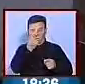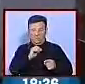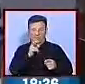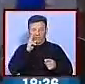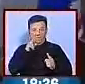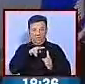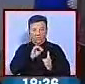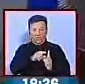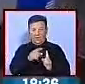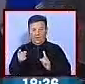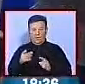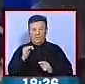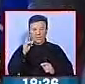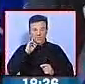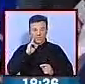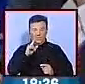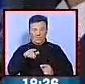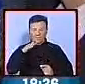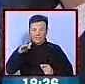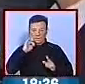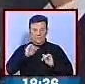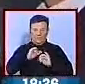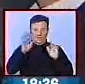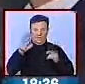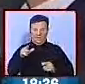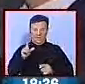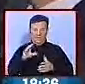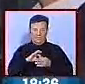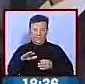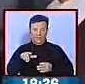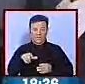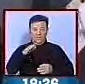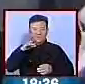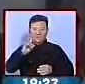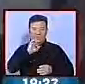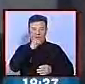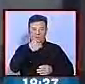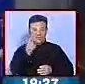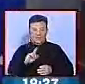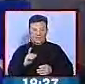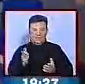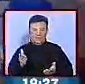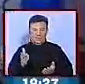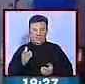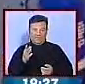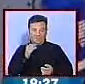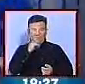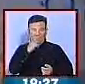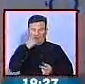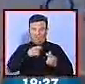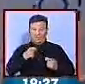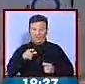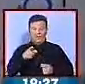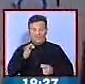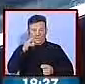ver. É importante desmistificar a ciência nestes domínios. A ciência não é um mistério para mim. Acaba por ser, muitas vezes, difícil, para as pessoas.